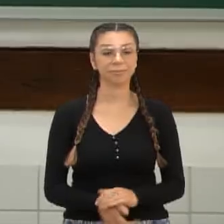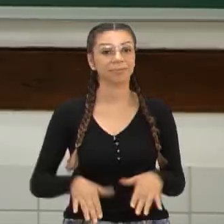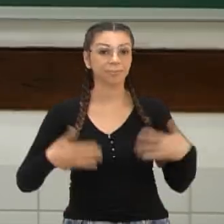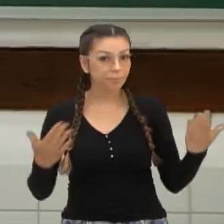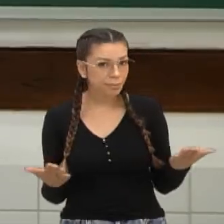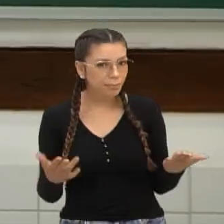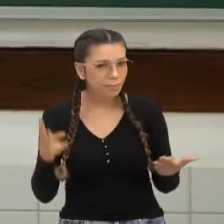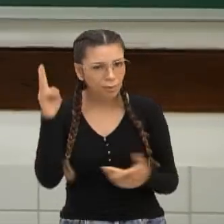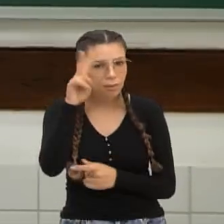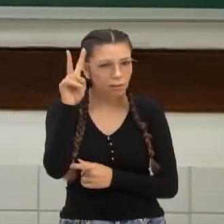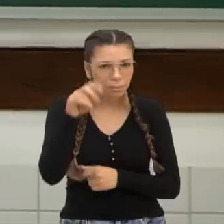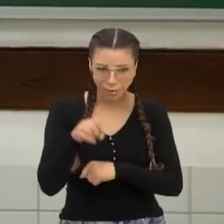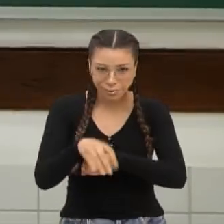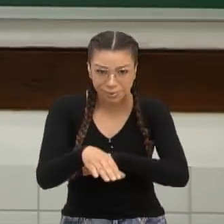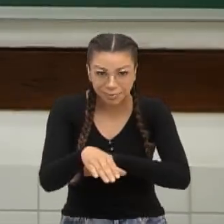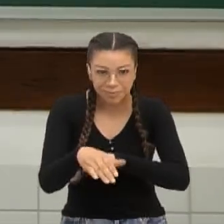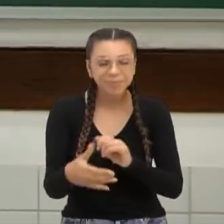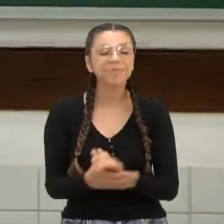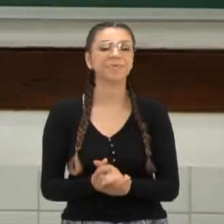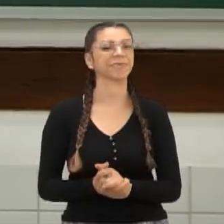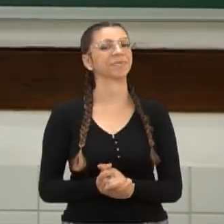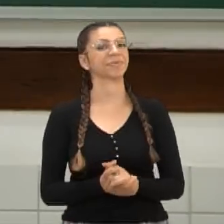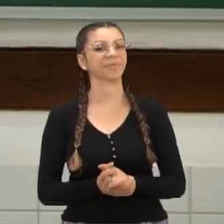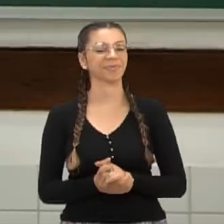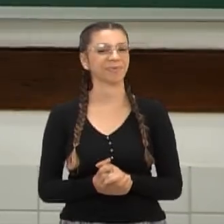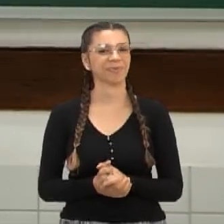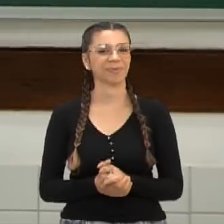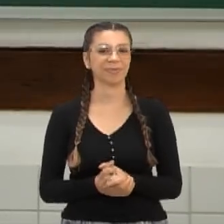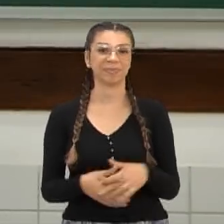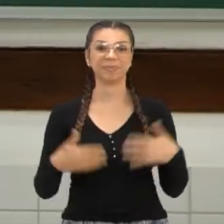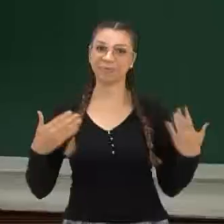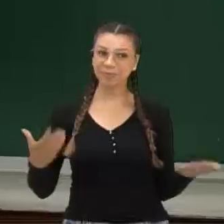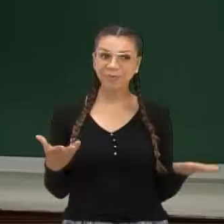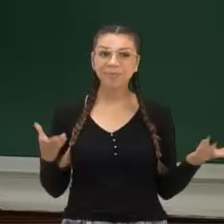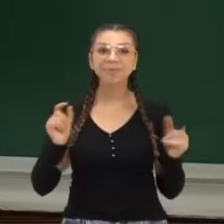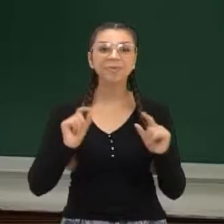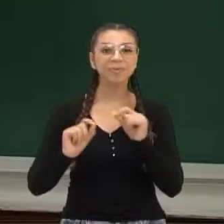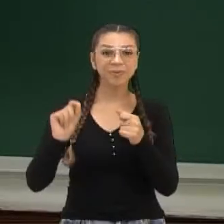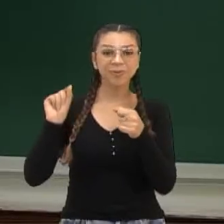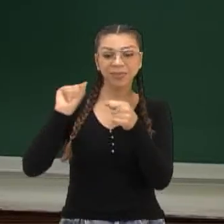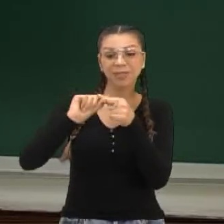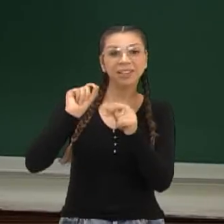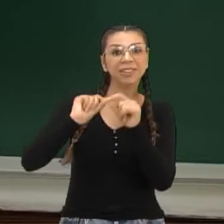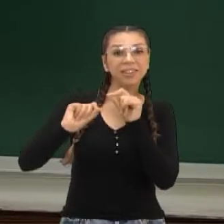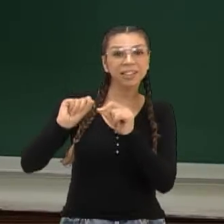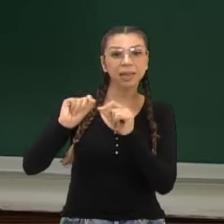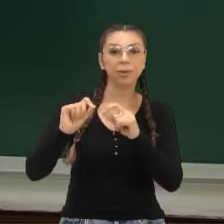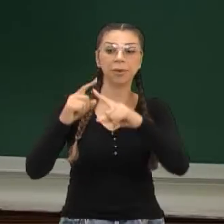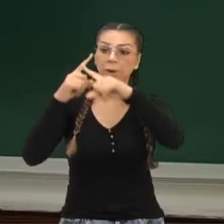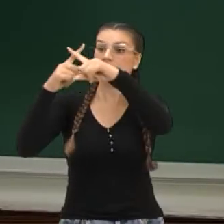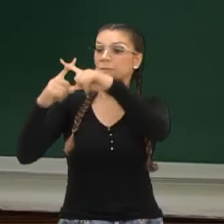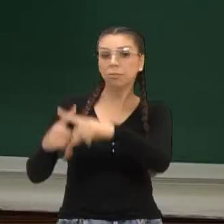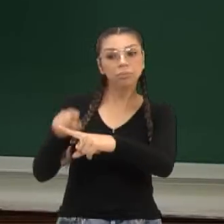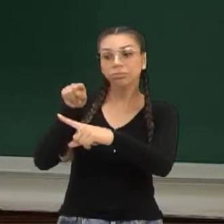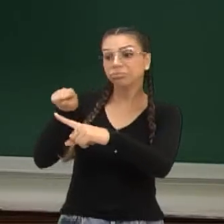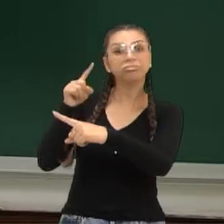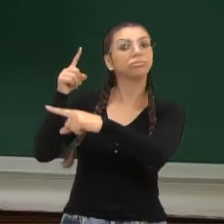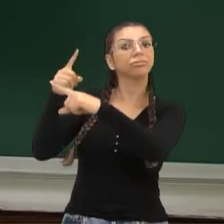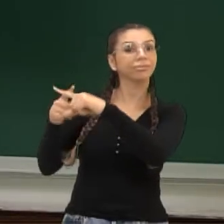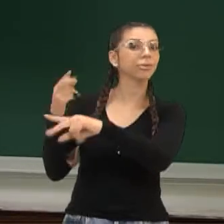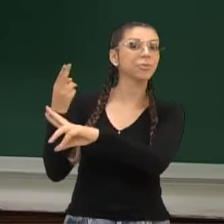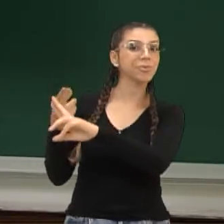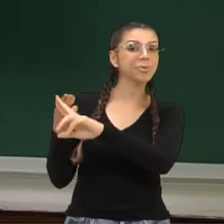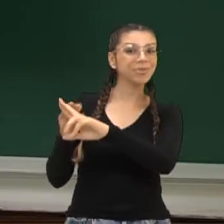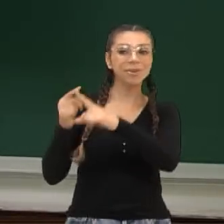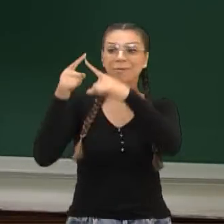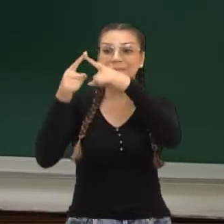E aí, lembraram da dica, né? Bem belezinha. Então, a gente vai fazer a multiplicação. A gente vai usar a